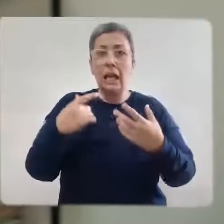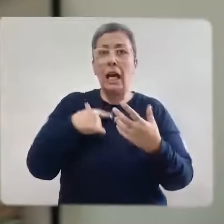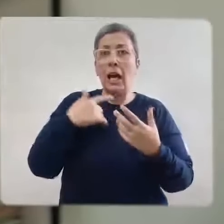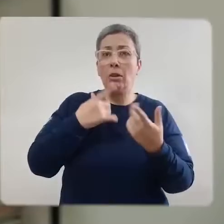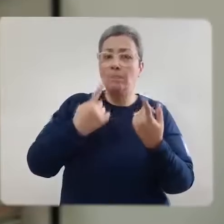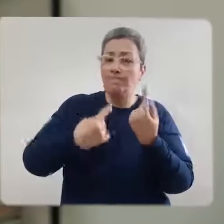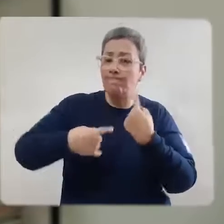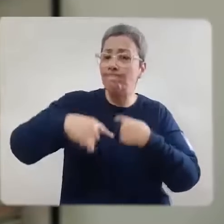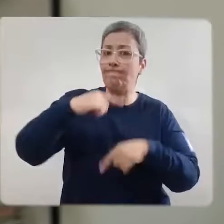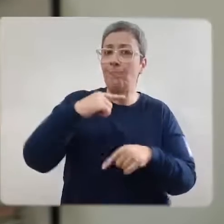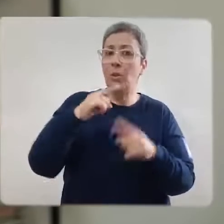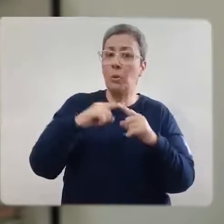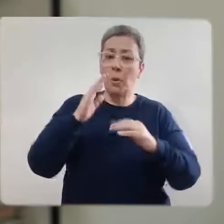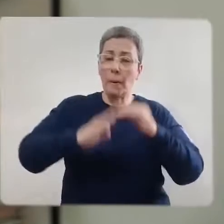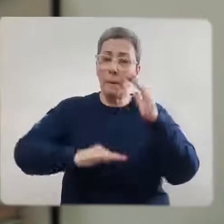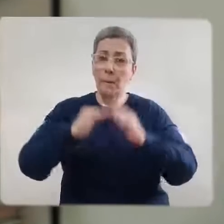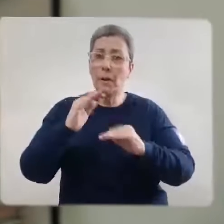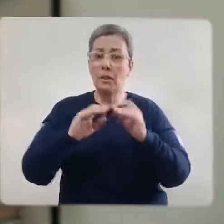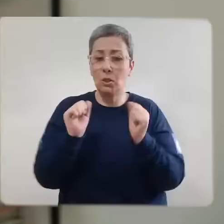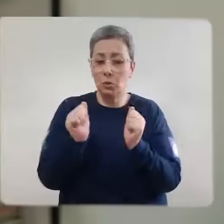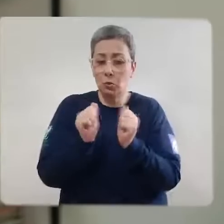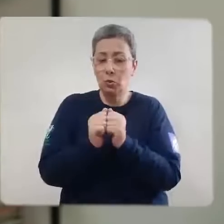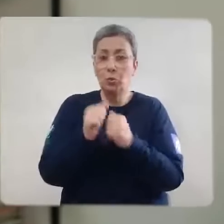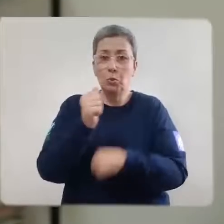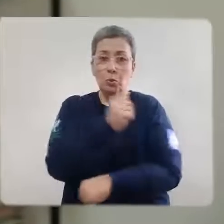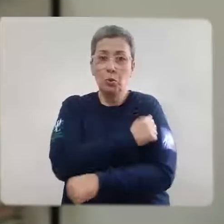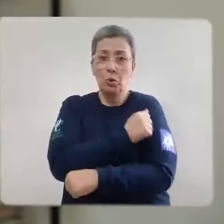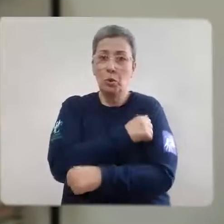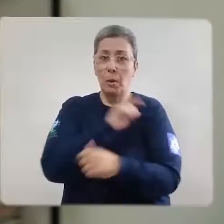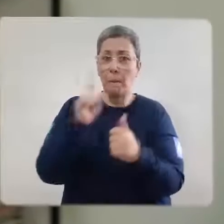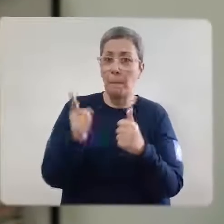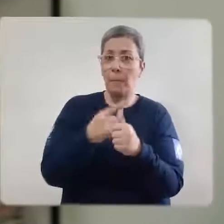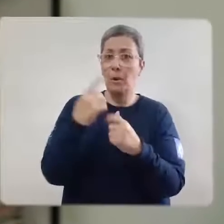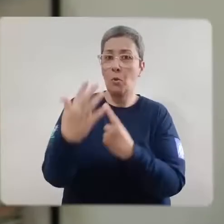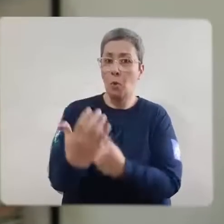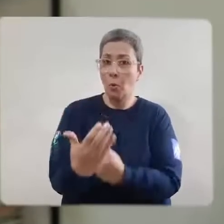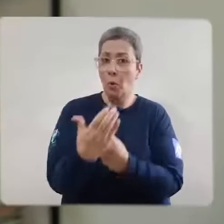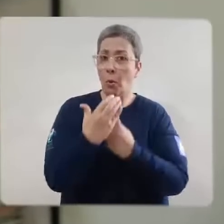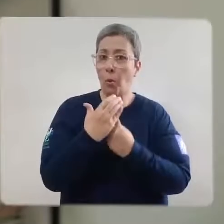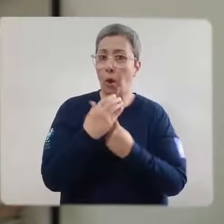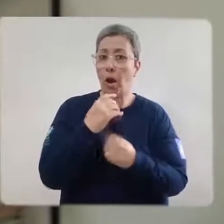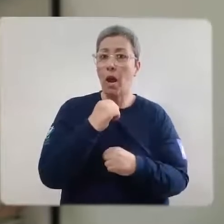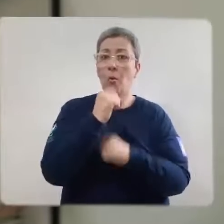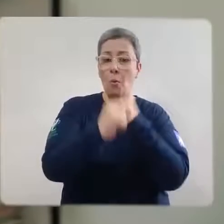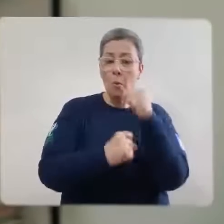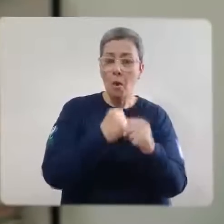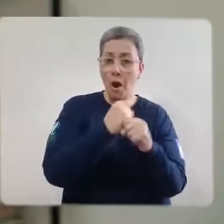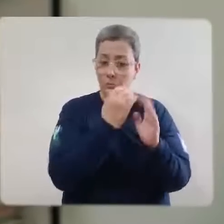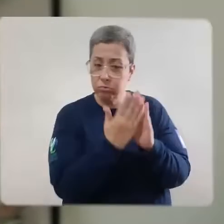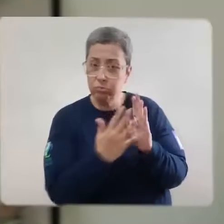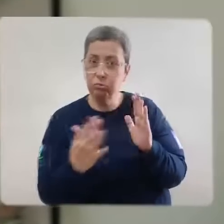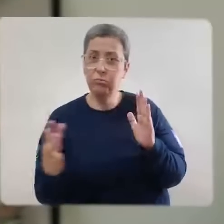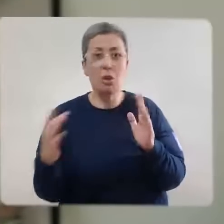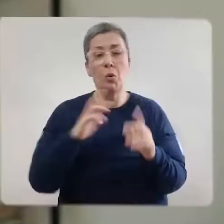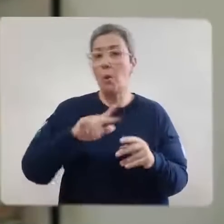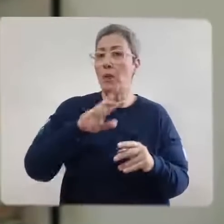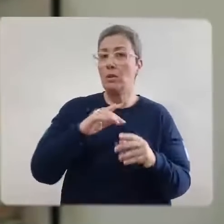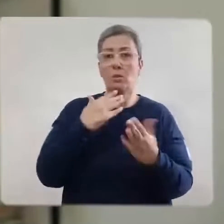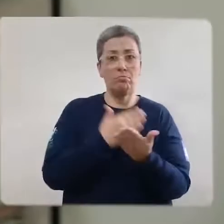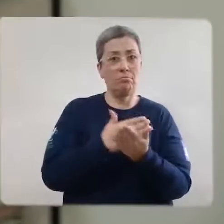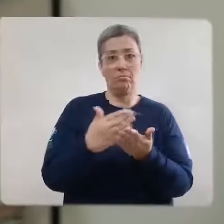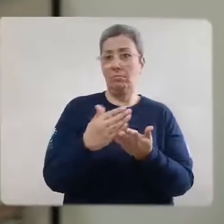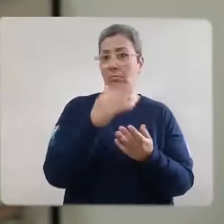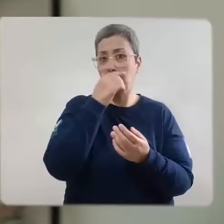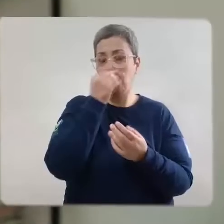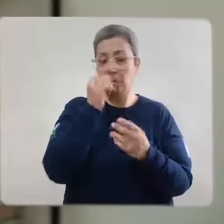a repensar um pouco da prática com este educando, Primeiro que o acolhimento ele se dá o ano inteiro, então não é só no início do